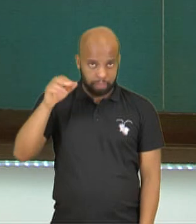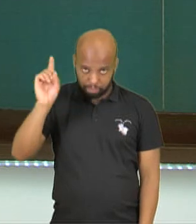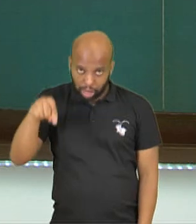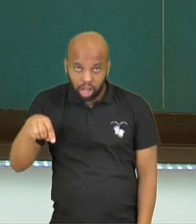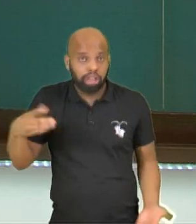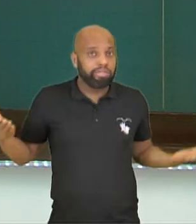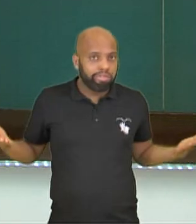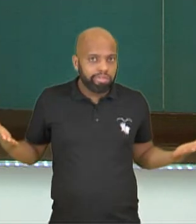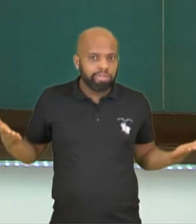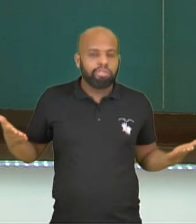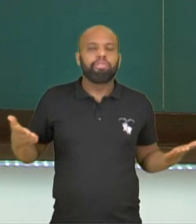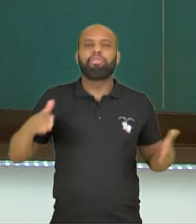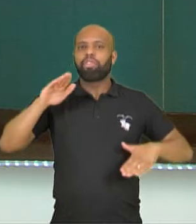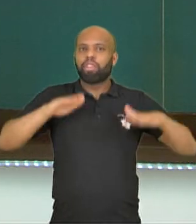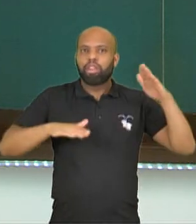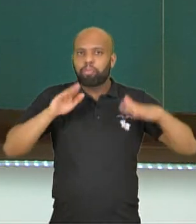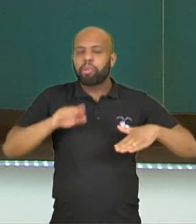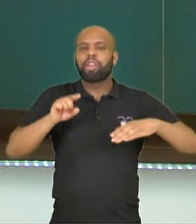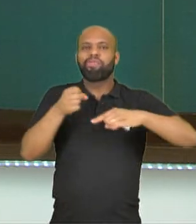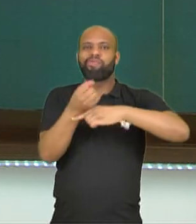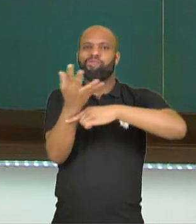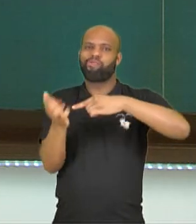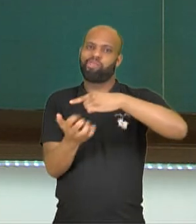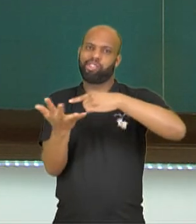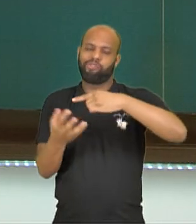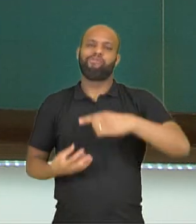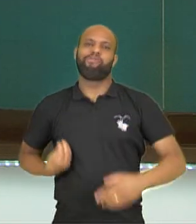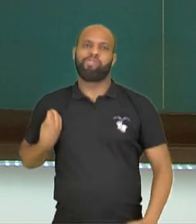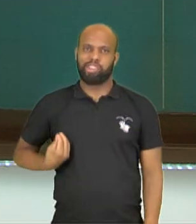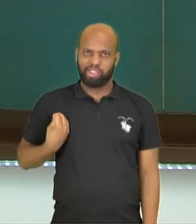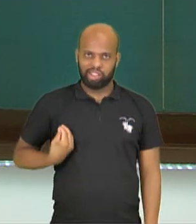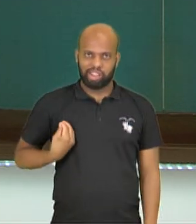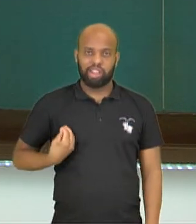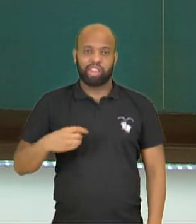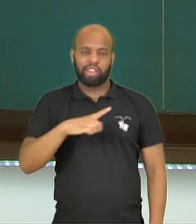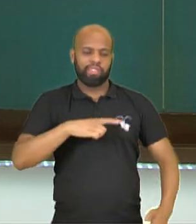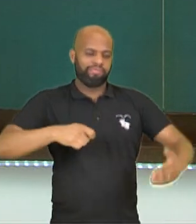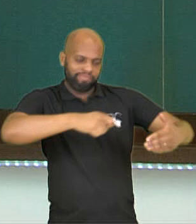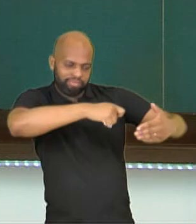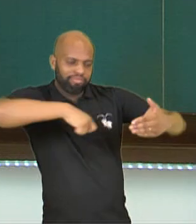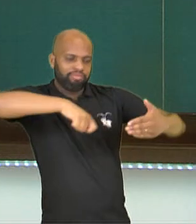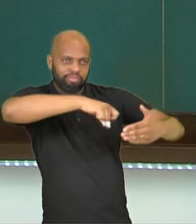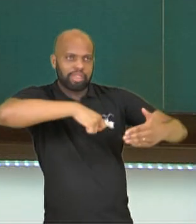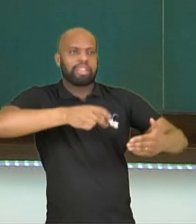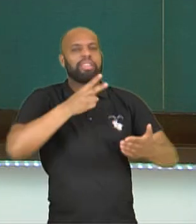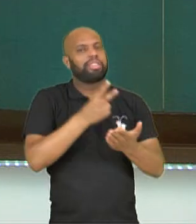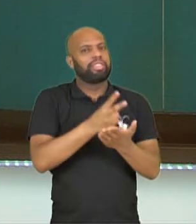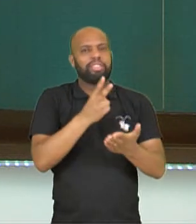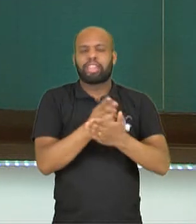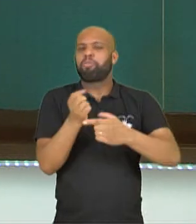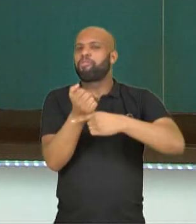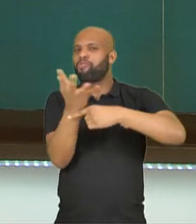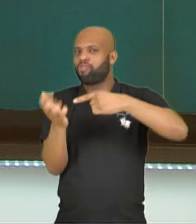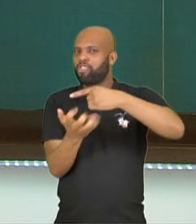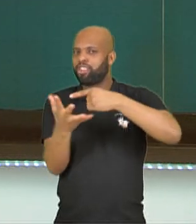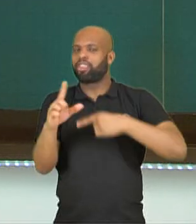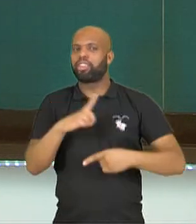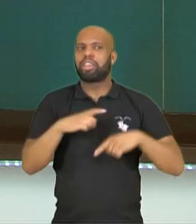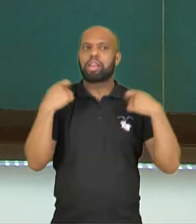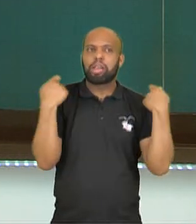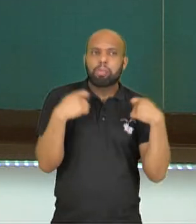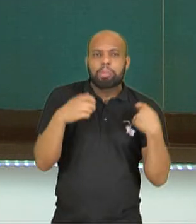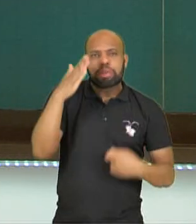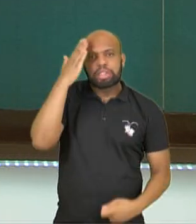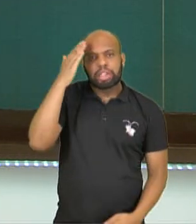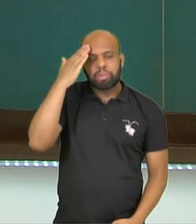fração. E ela está presente na nossa vida. Lá nos livros de receita, elas adoram aparecer as frações. Precisamos saber o quanto